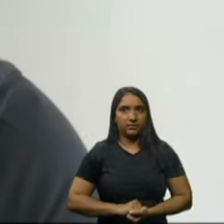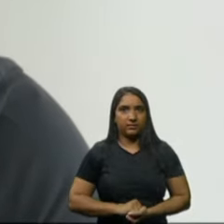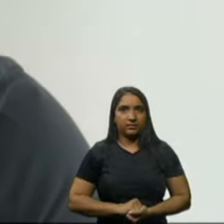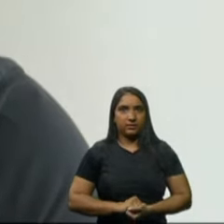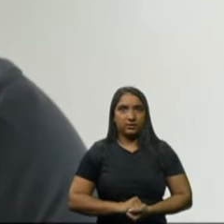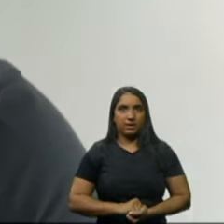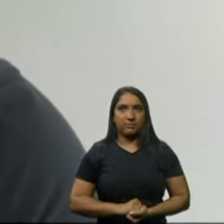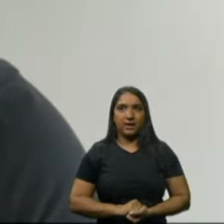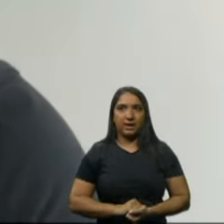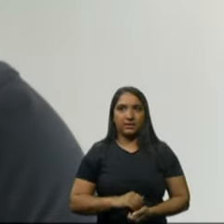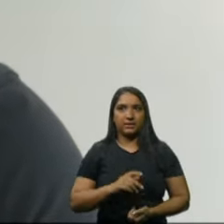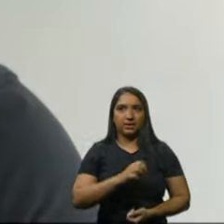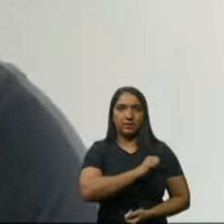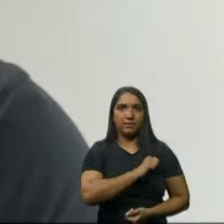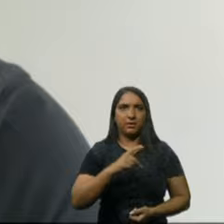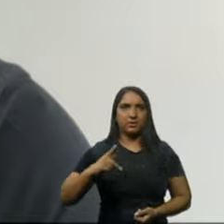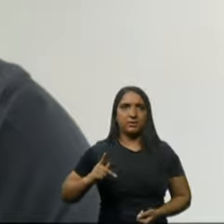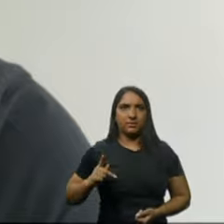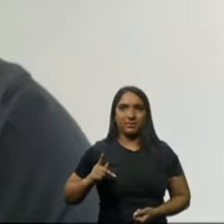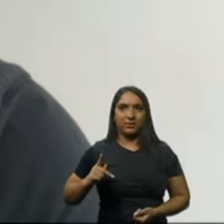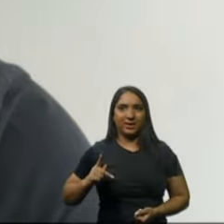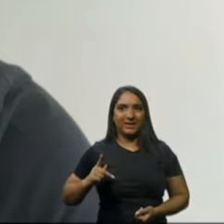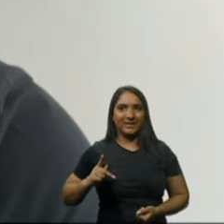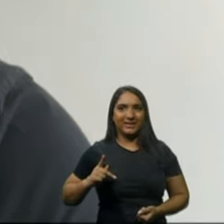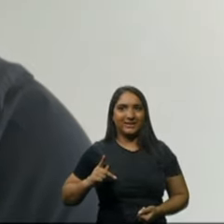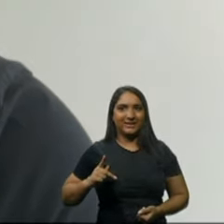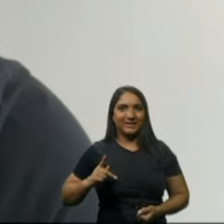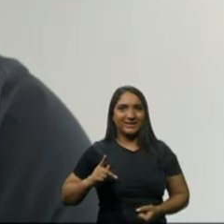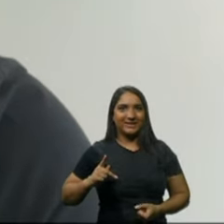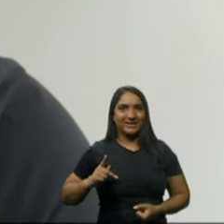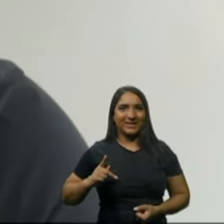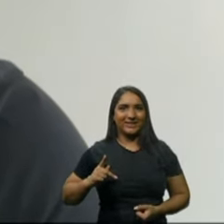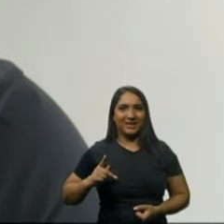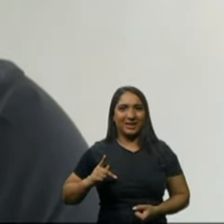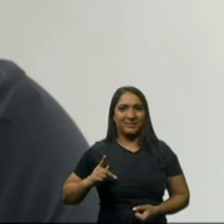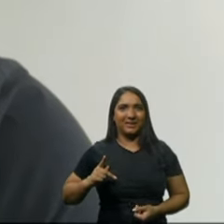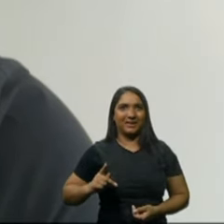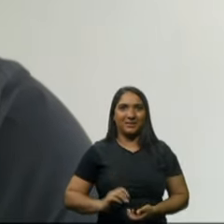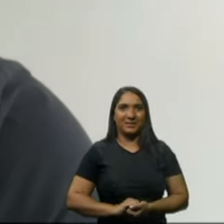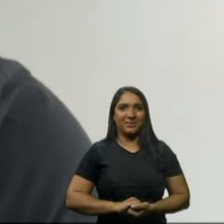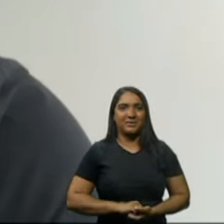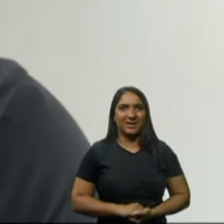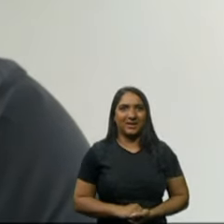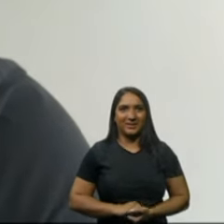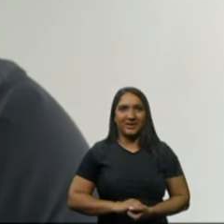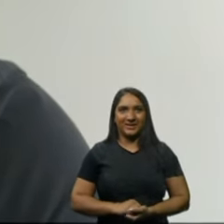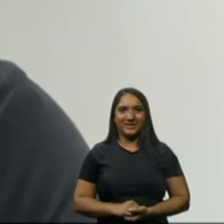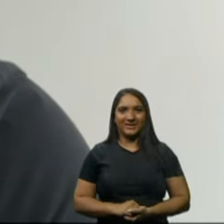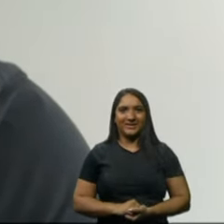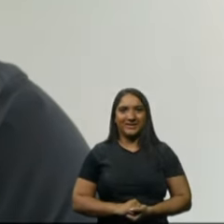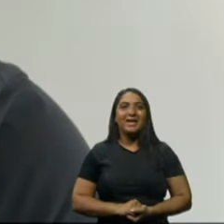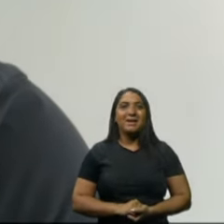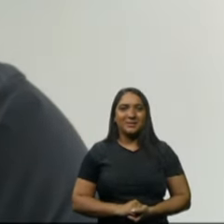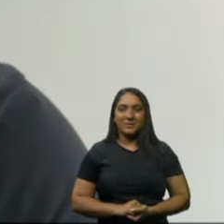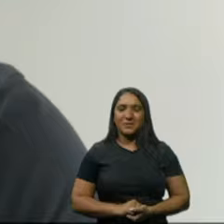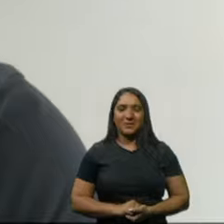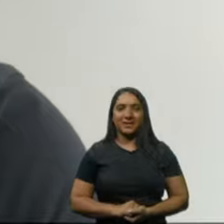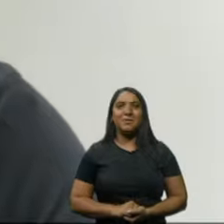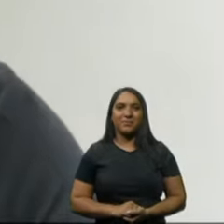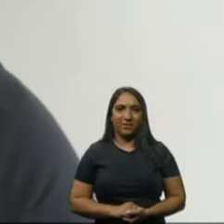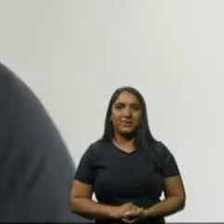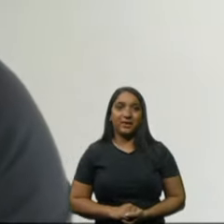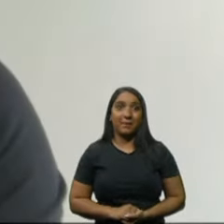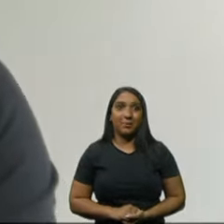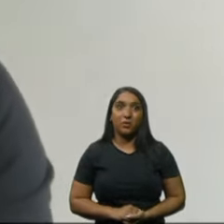eu sou eu o assisti não sei porque minha esposa que já está oculto dela nunca tinha comentado para mim qual era